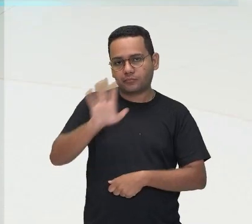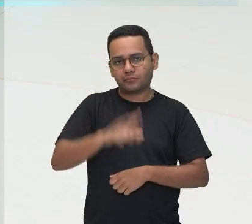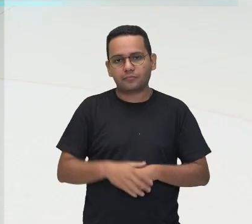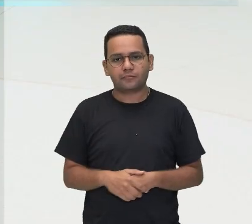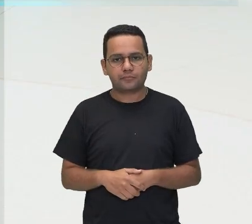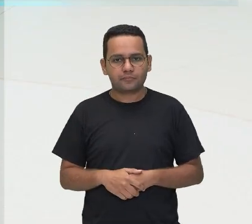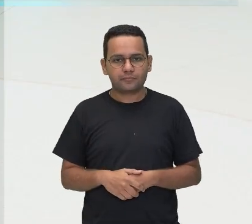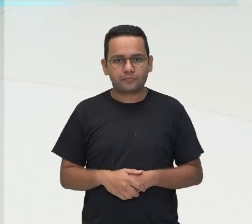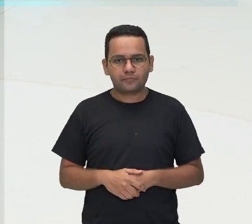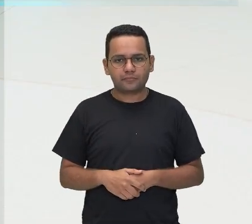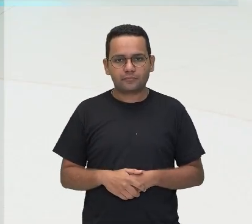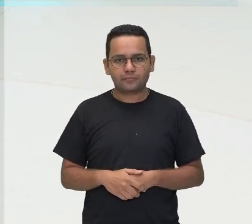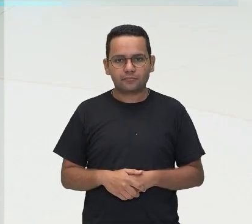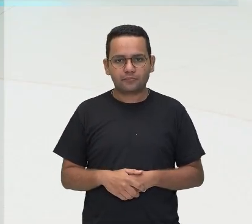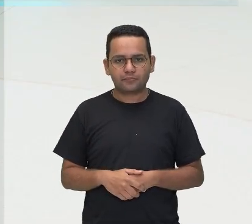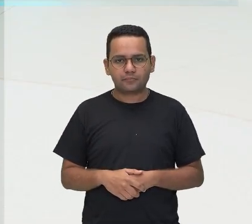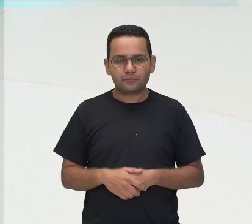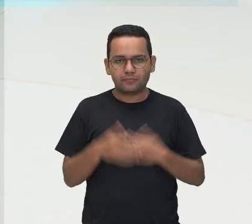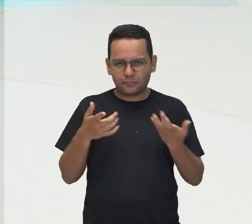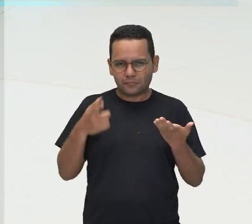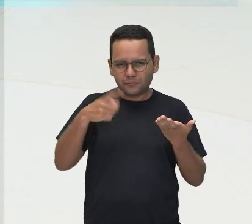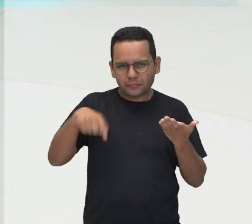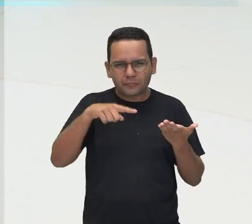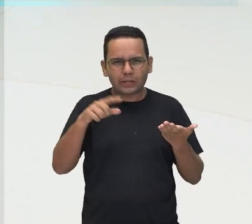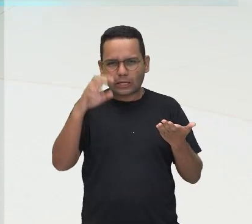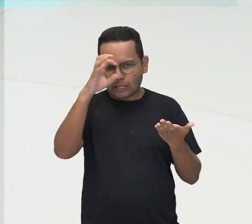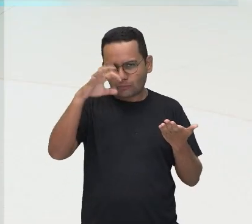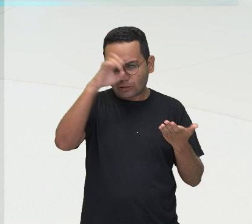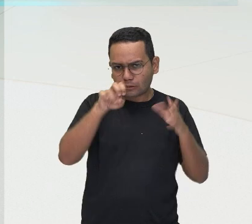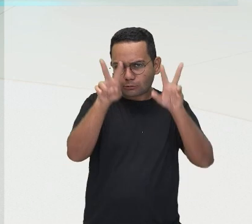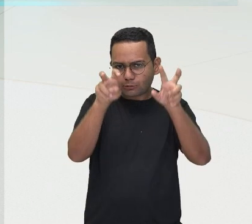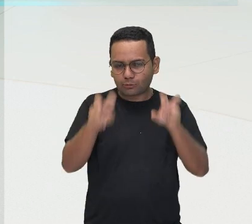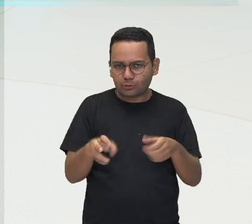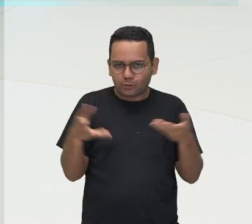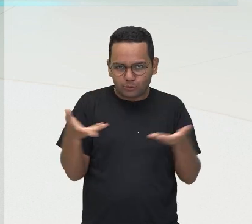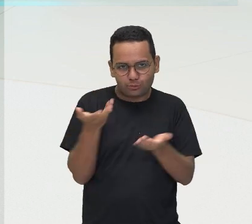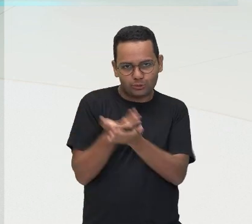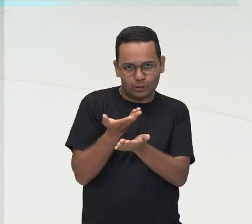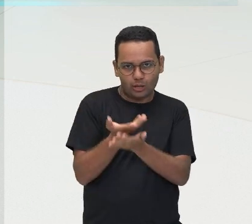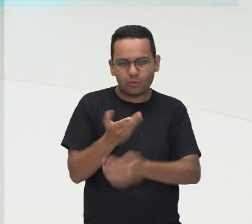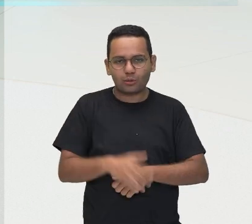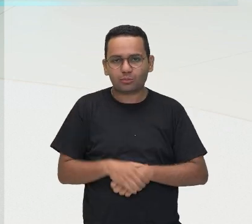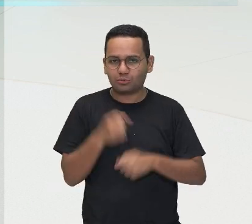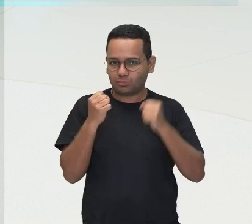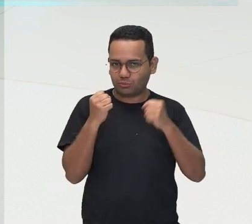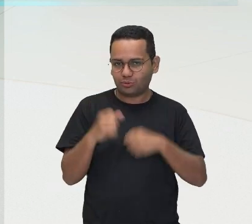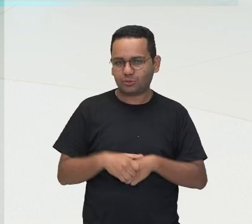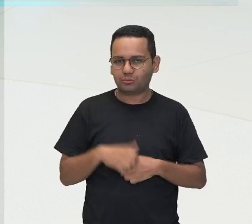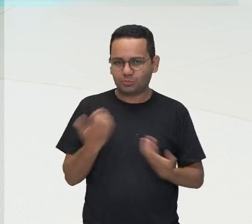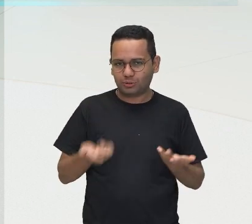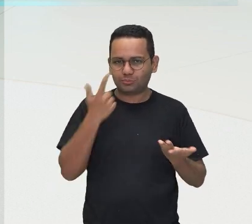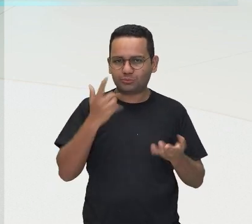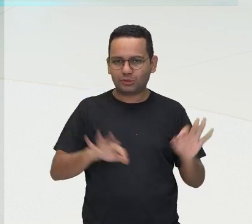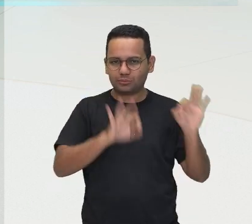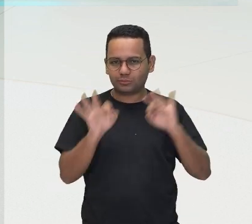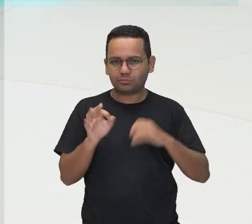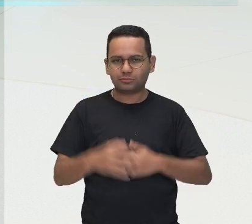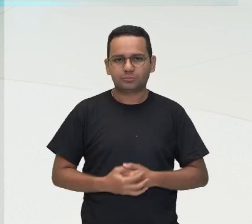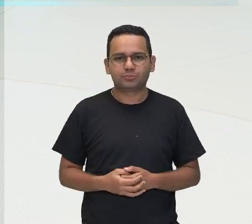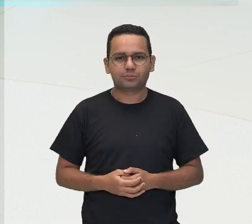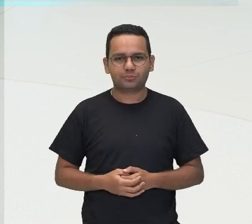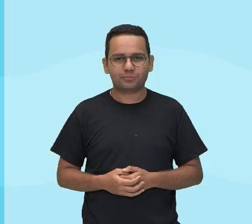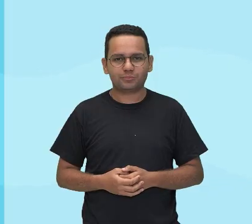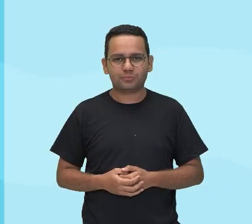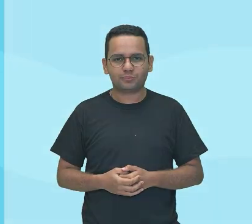nacional. Muito bem, estão aí curiosos para saber o que a gente vai aprender sobre o contexto das lutas? Então vem comigo que a aula vai já